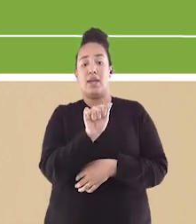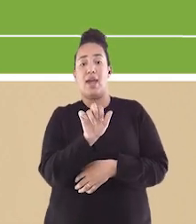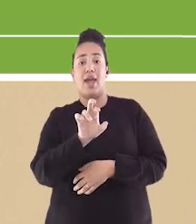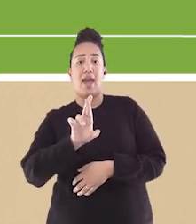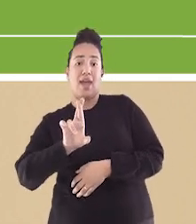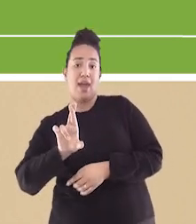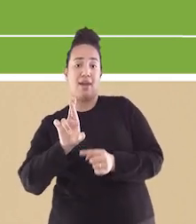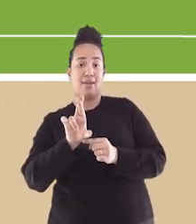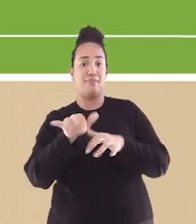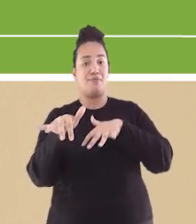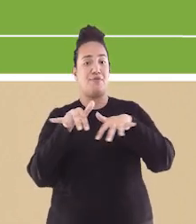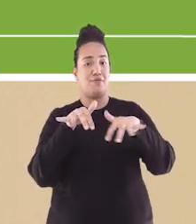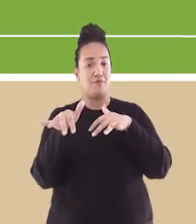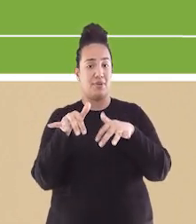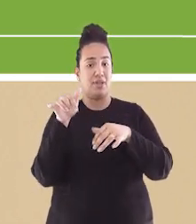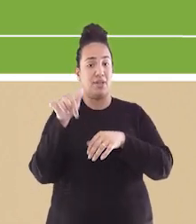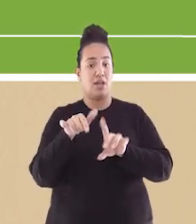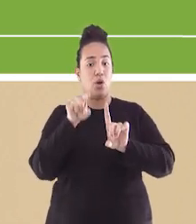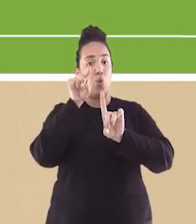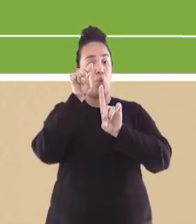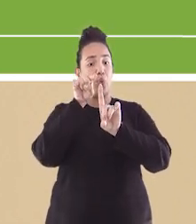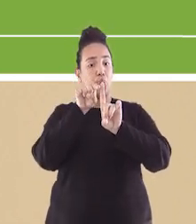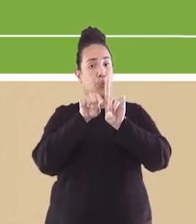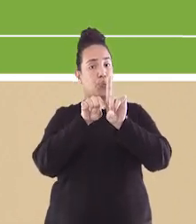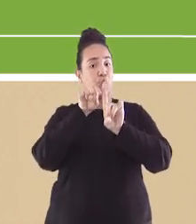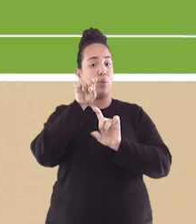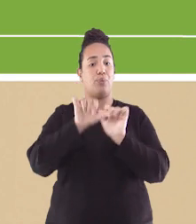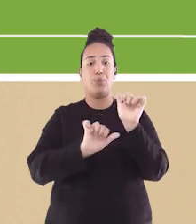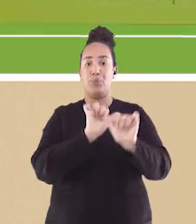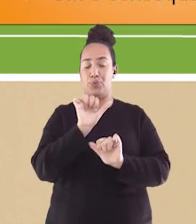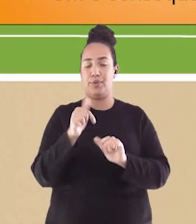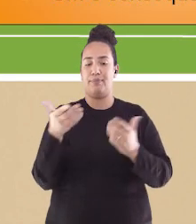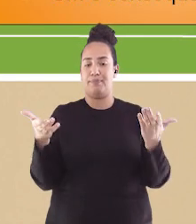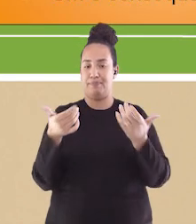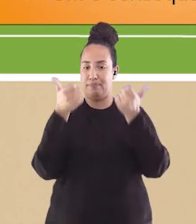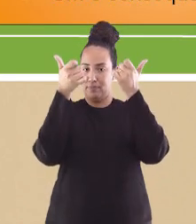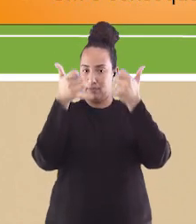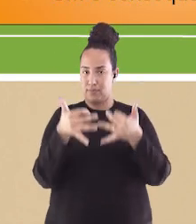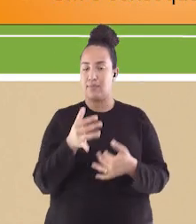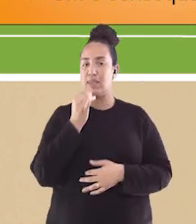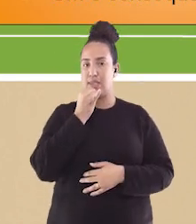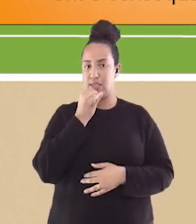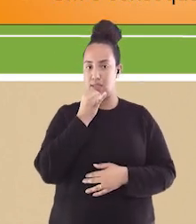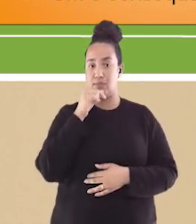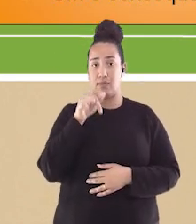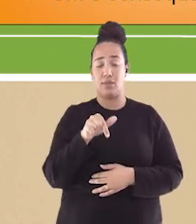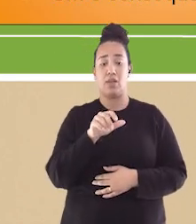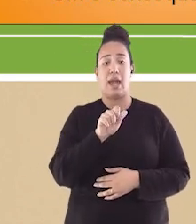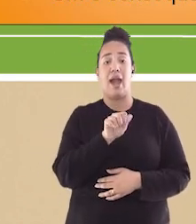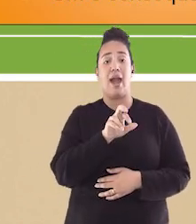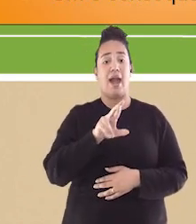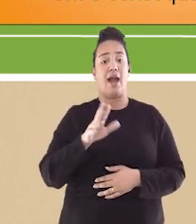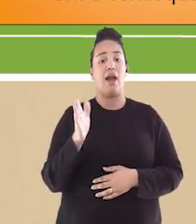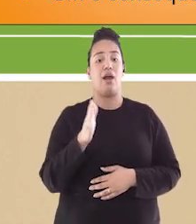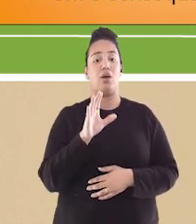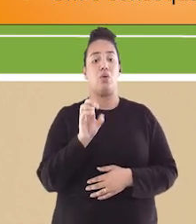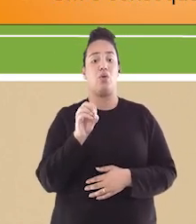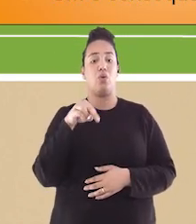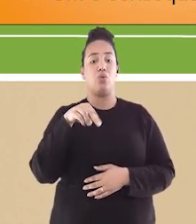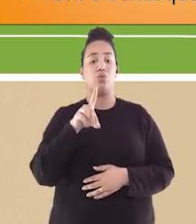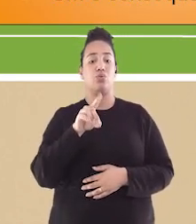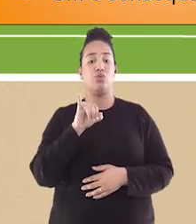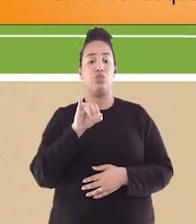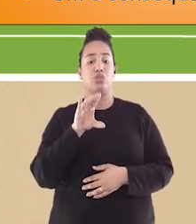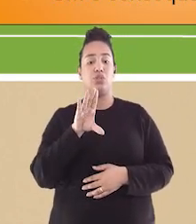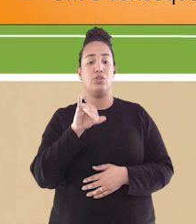de temperatura dele causa? Bom, vou explicar melhor. Vejam, os aparelhos de ar-condicionado são instalados nas partes superiores